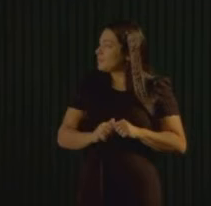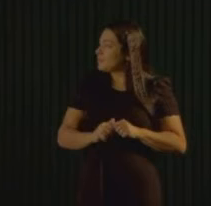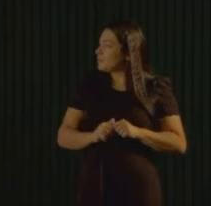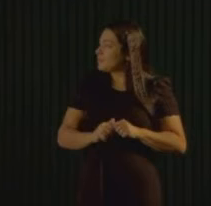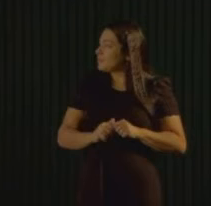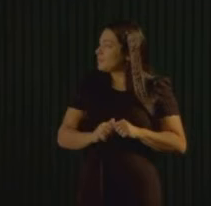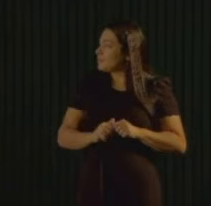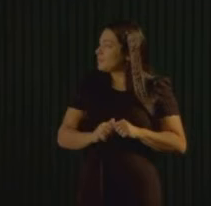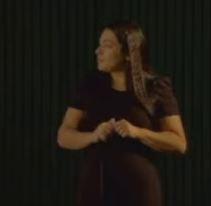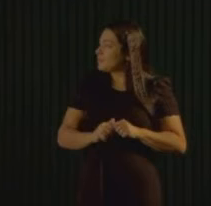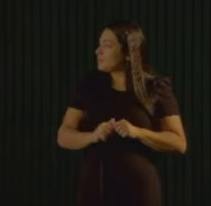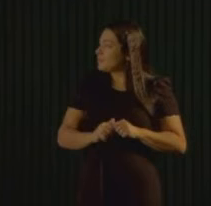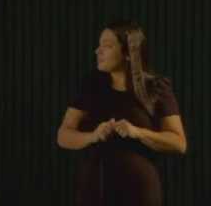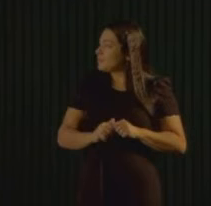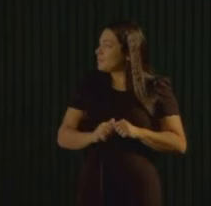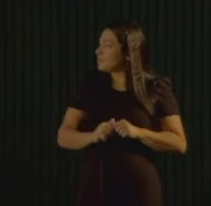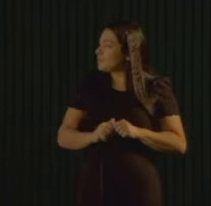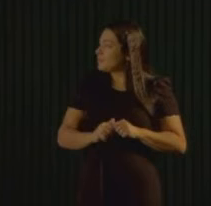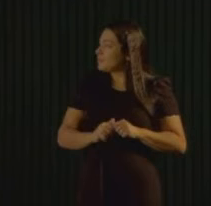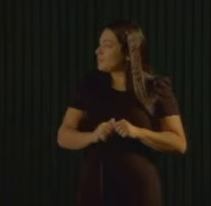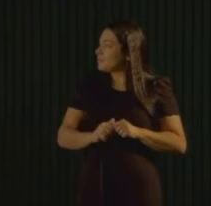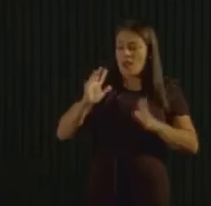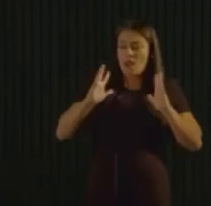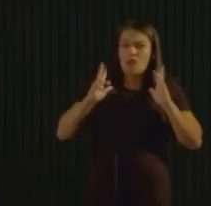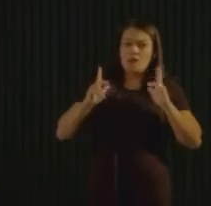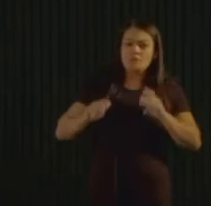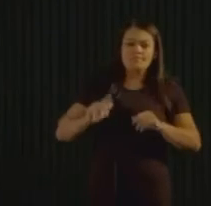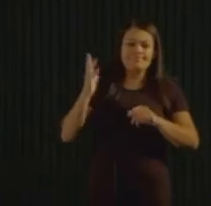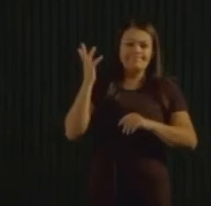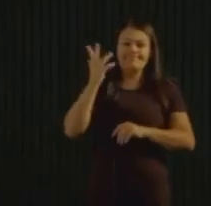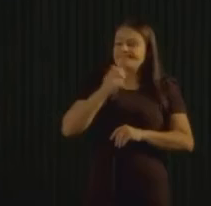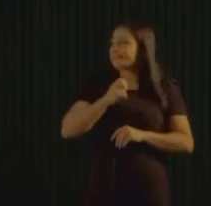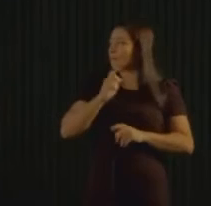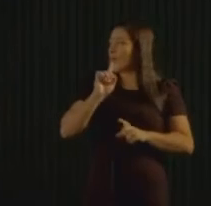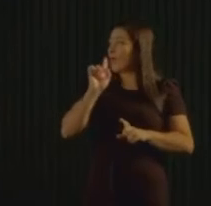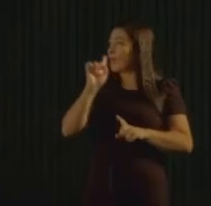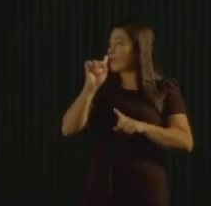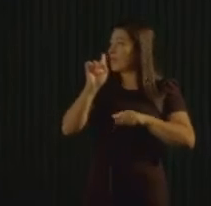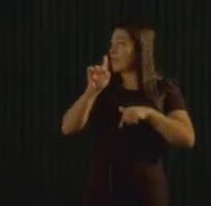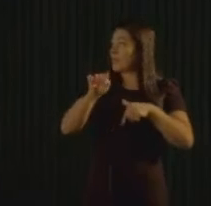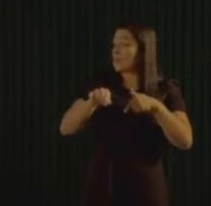preservada. É uma praia que, teoricamente, aparente ser limpa. E aí,